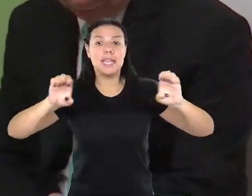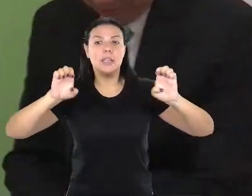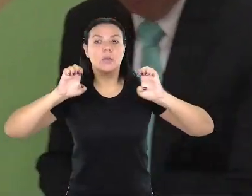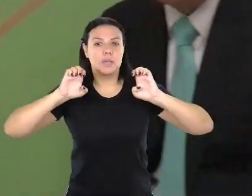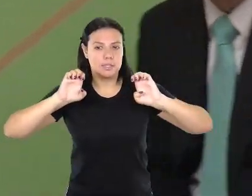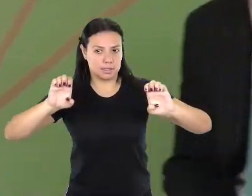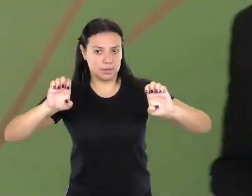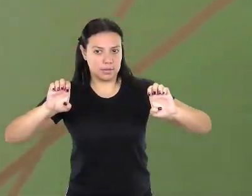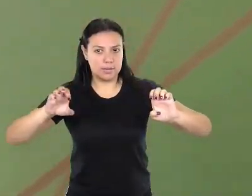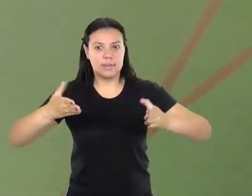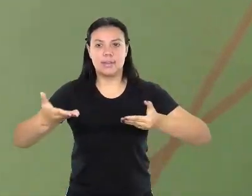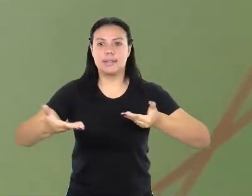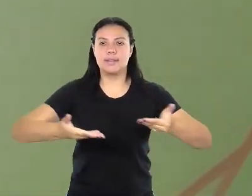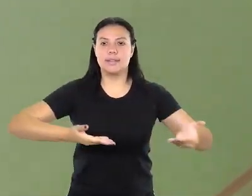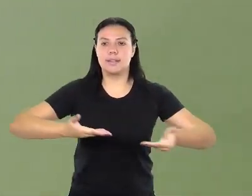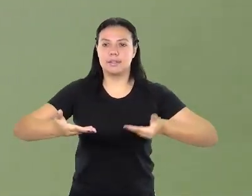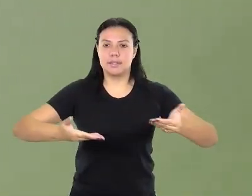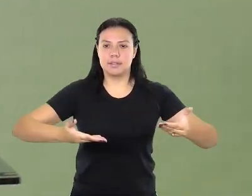Está lá.